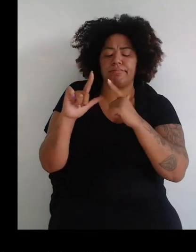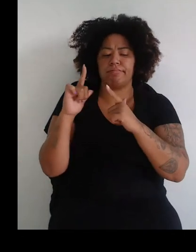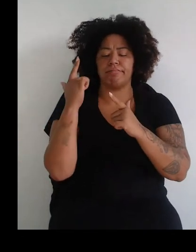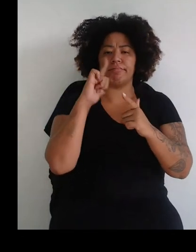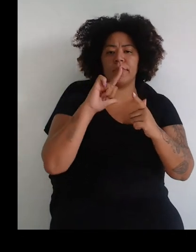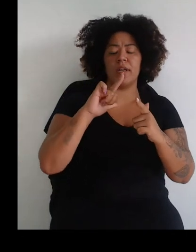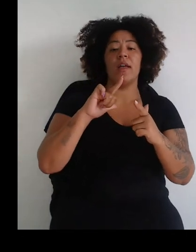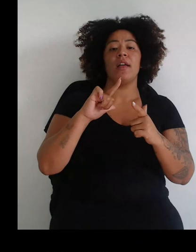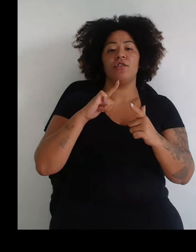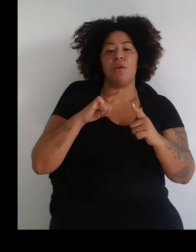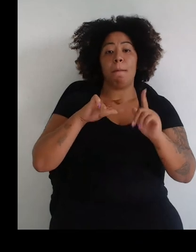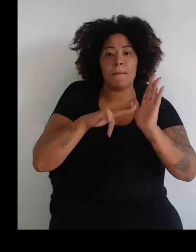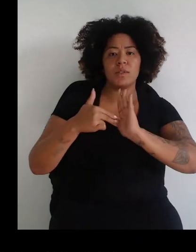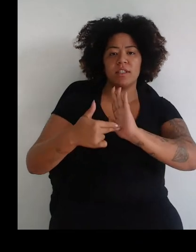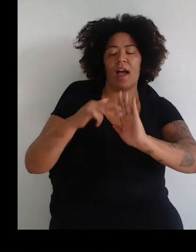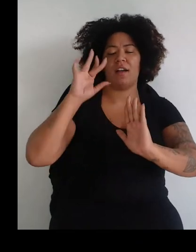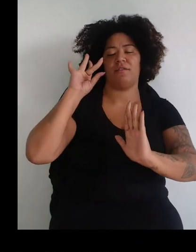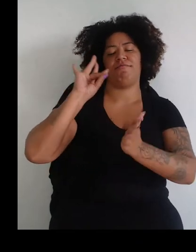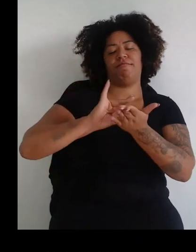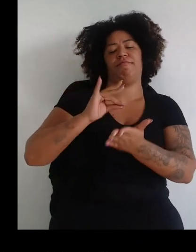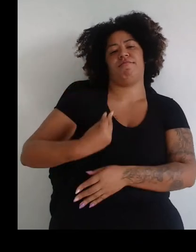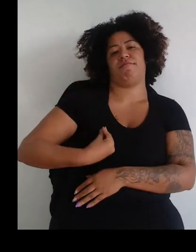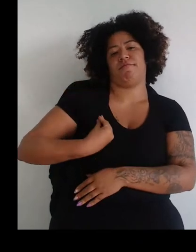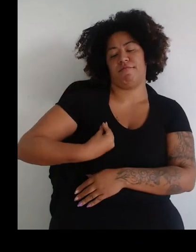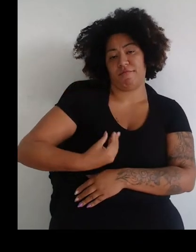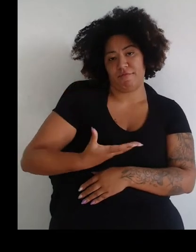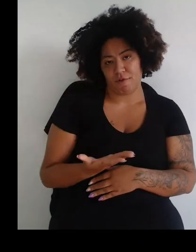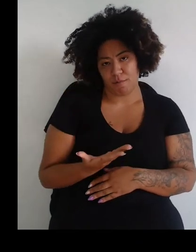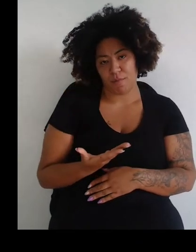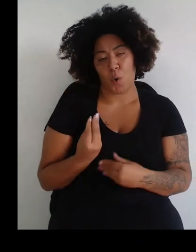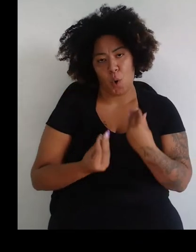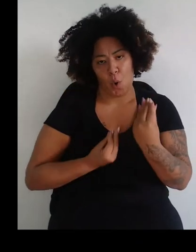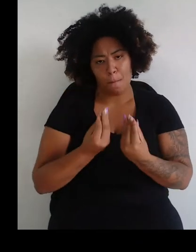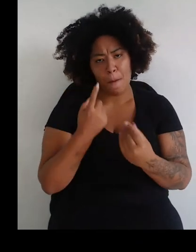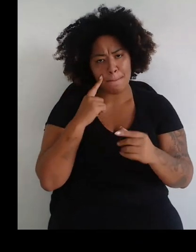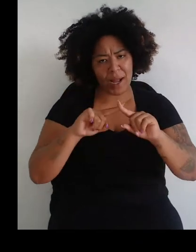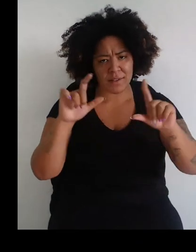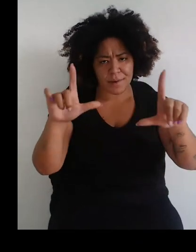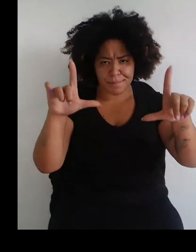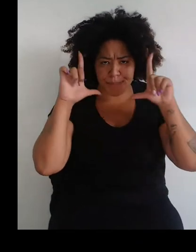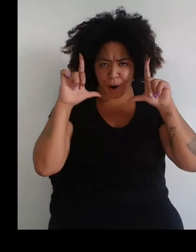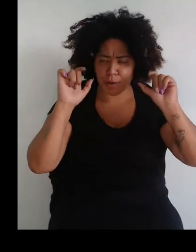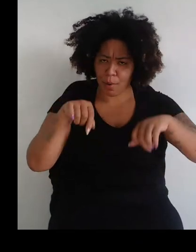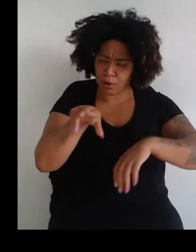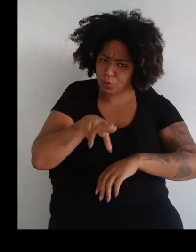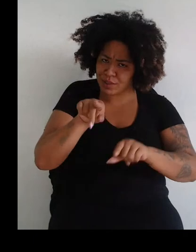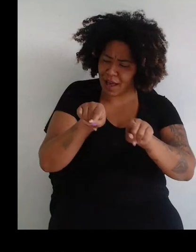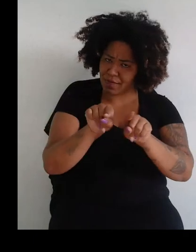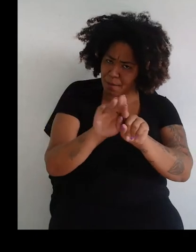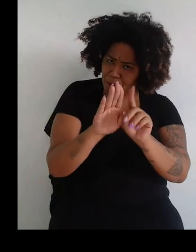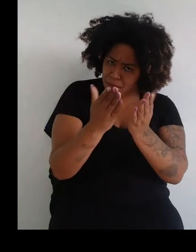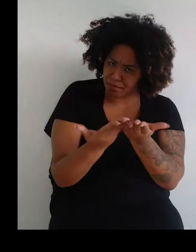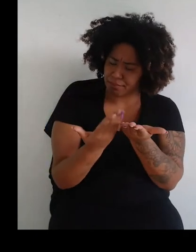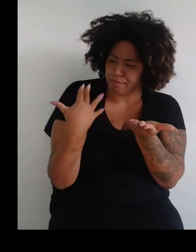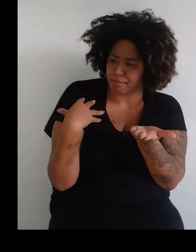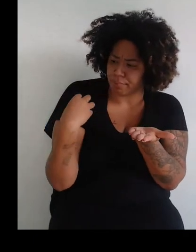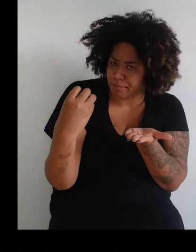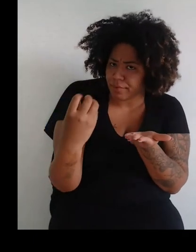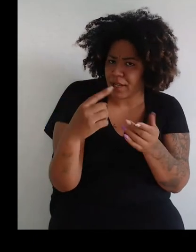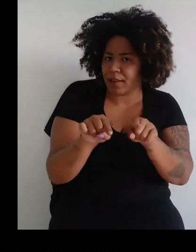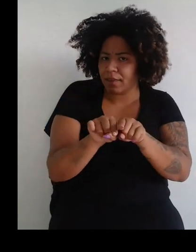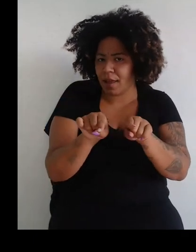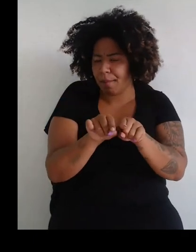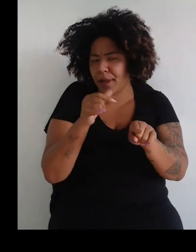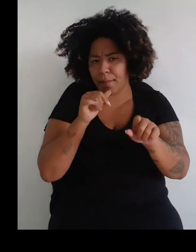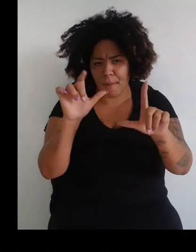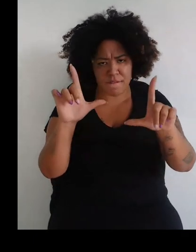mas tanto quanto a foto Pode parecer uma foto de passaporte ou uma foto de máquina automática o